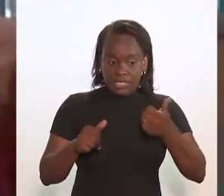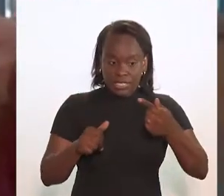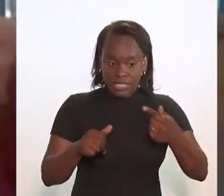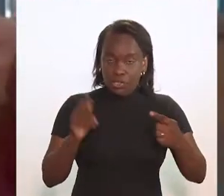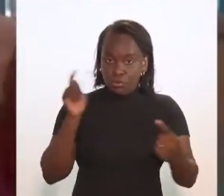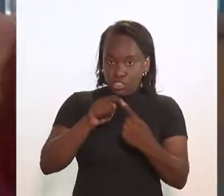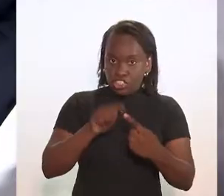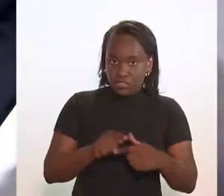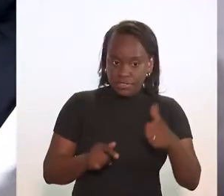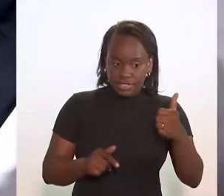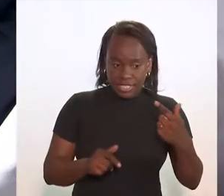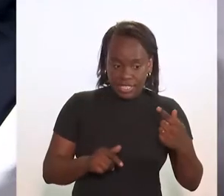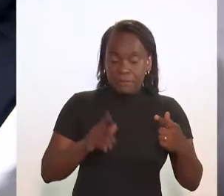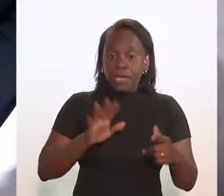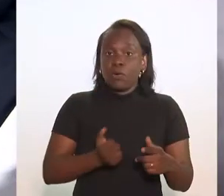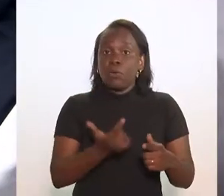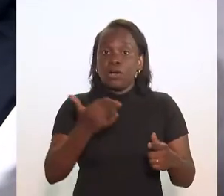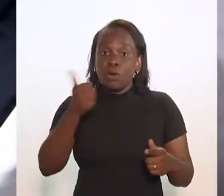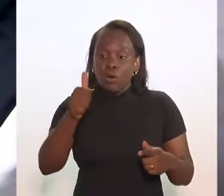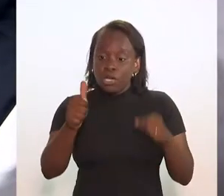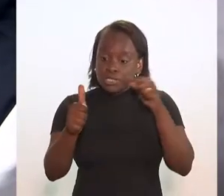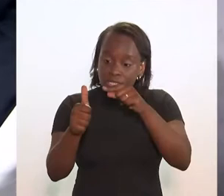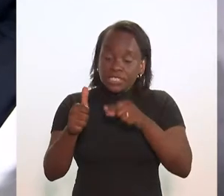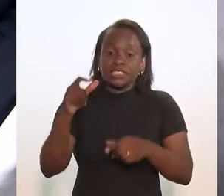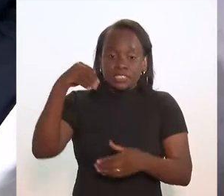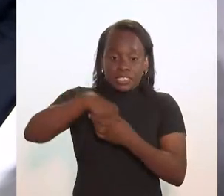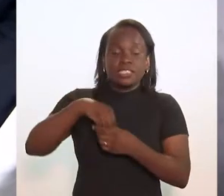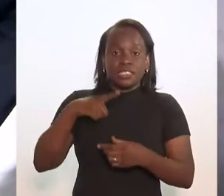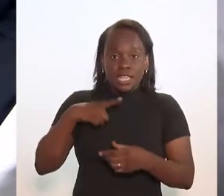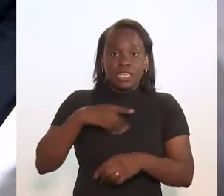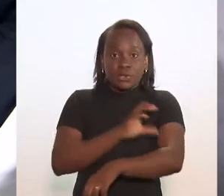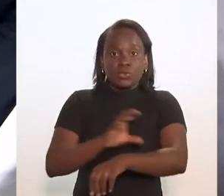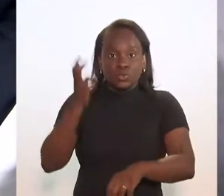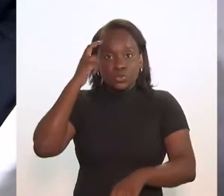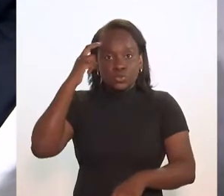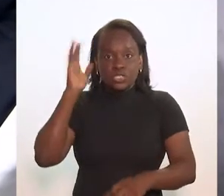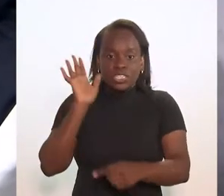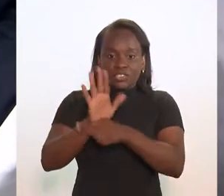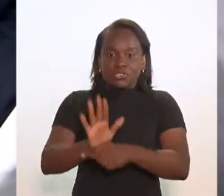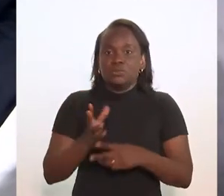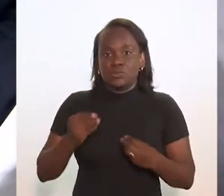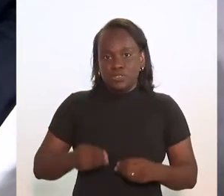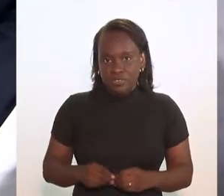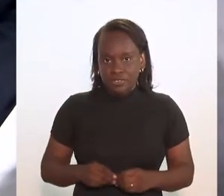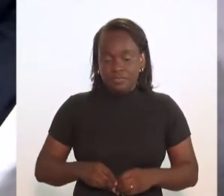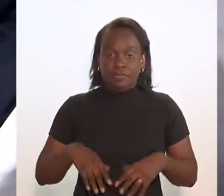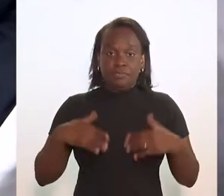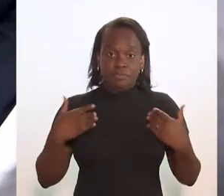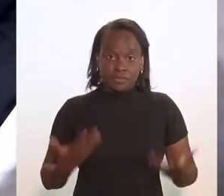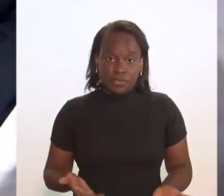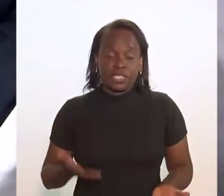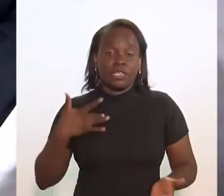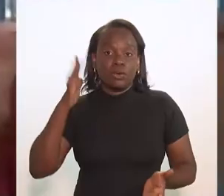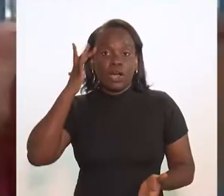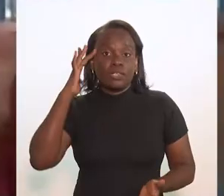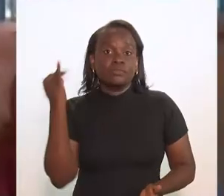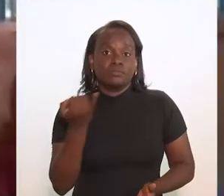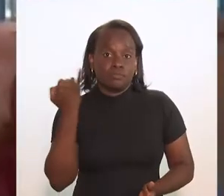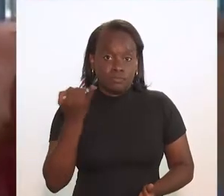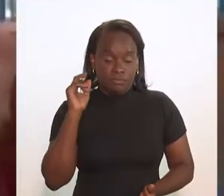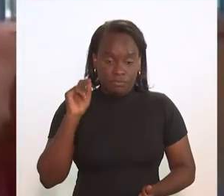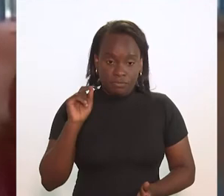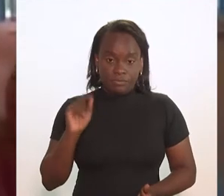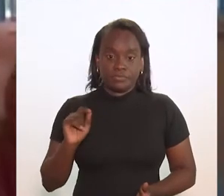17 objetivos, a cultura está muito presente, dá uma contribuição enorme. Então, o que eu